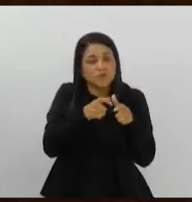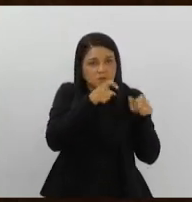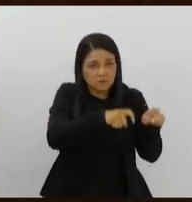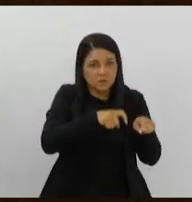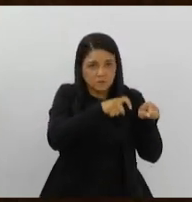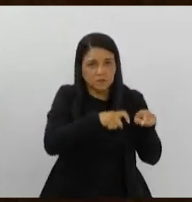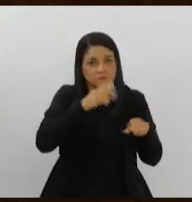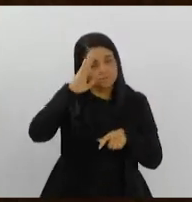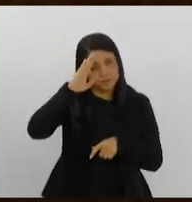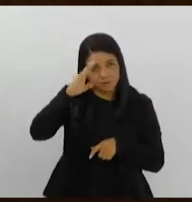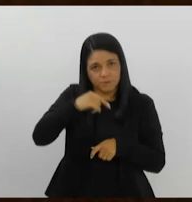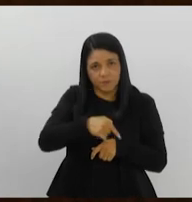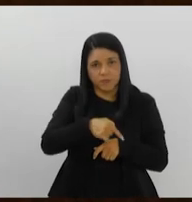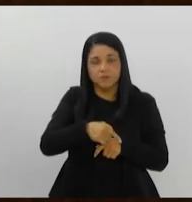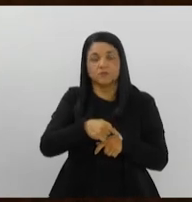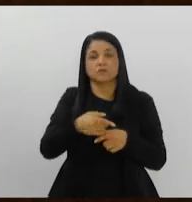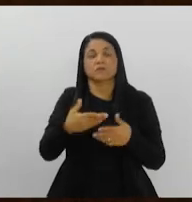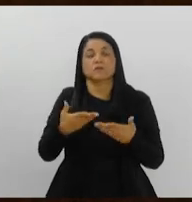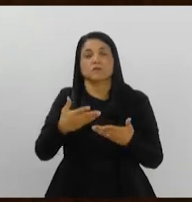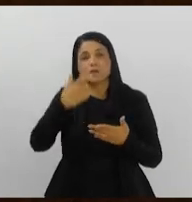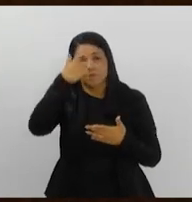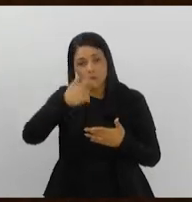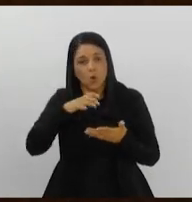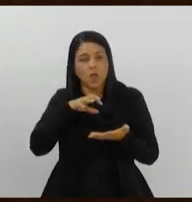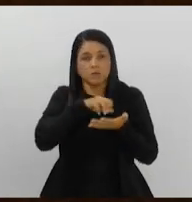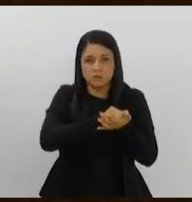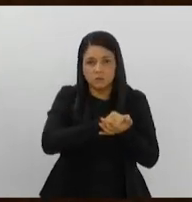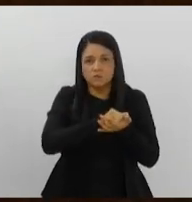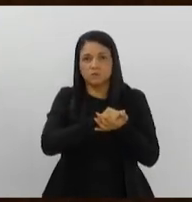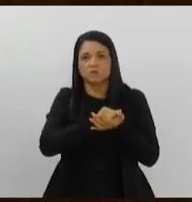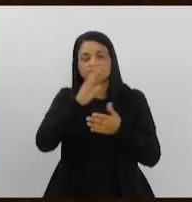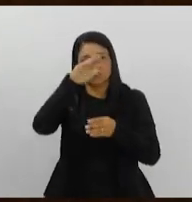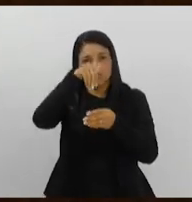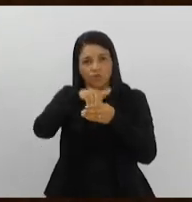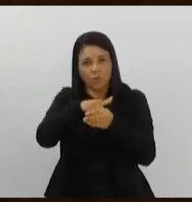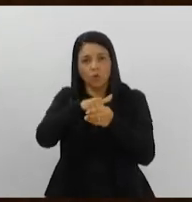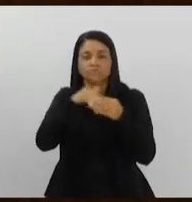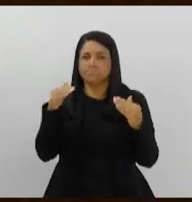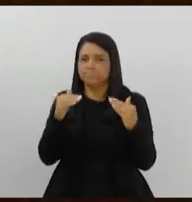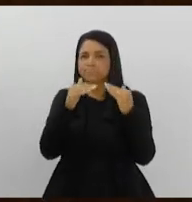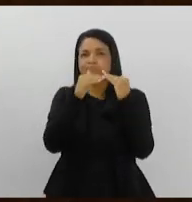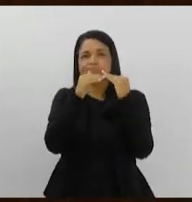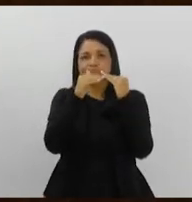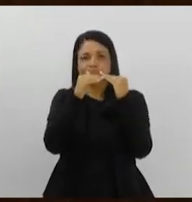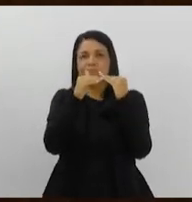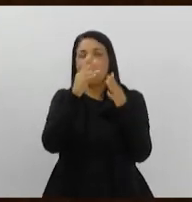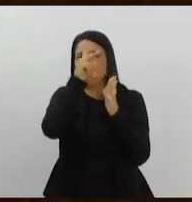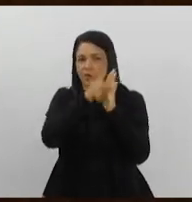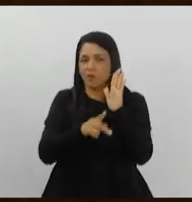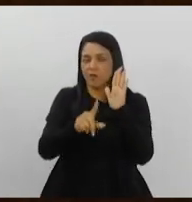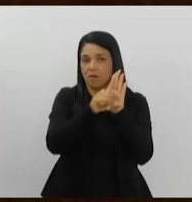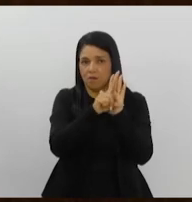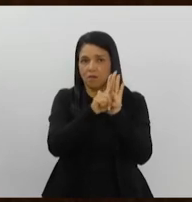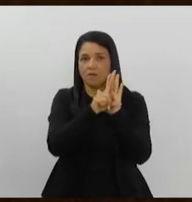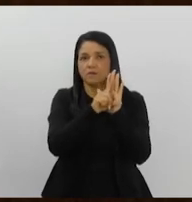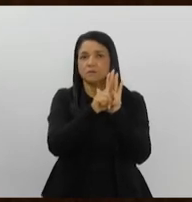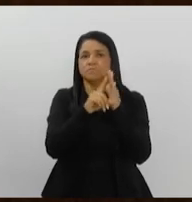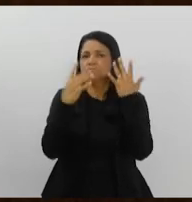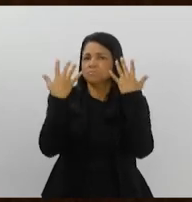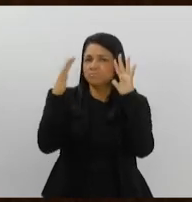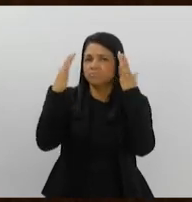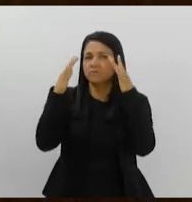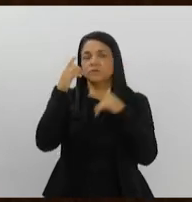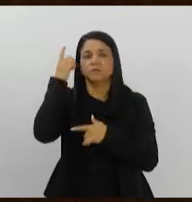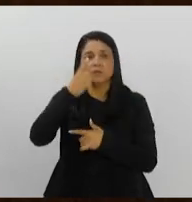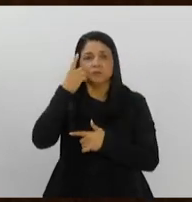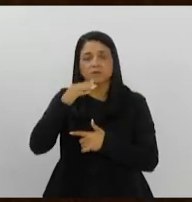agricultores principalmente. Então, fico aqui o meu registro de voto super favorável a esse projeto de lei, parabenizando o